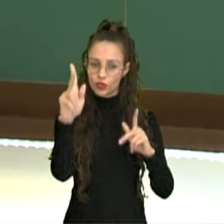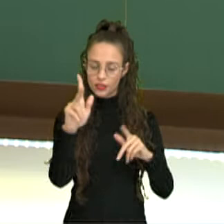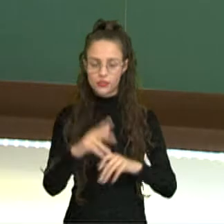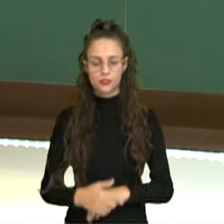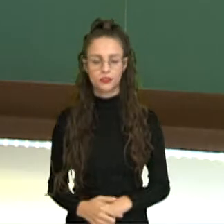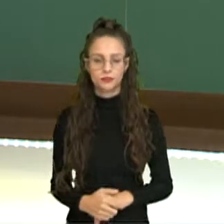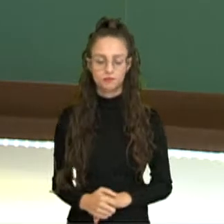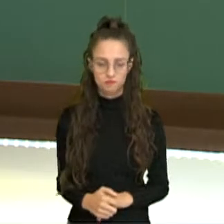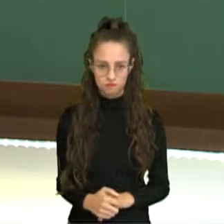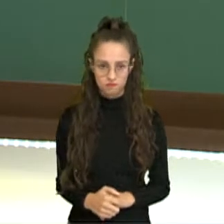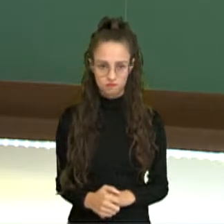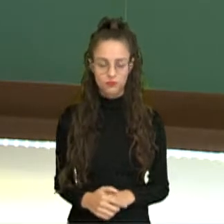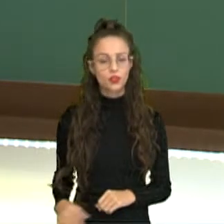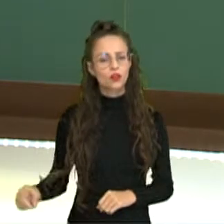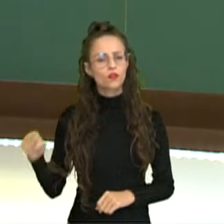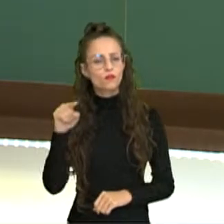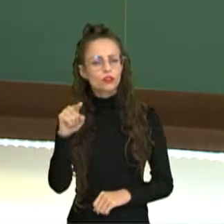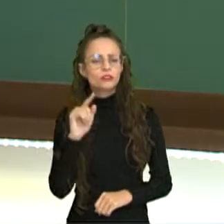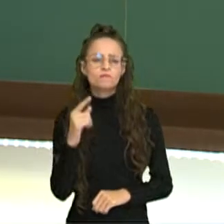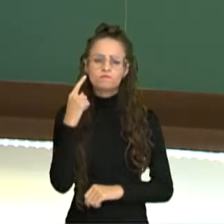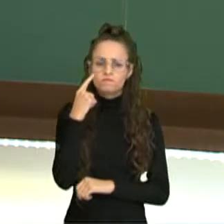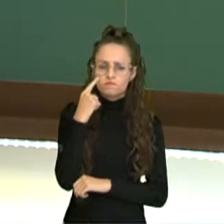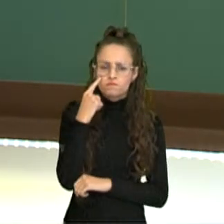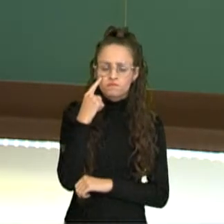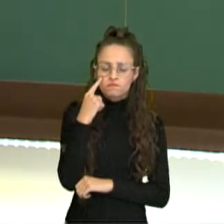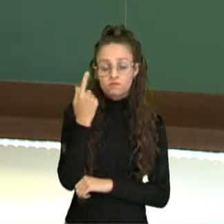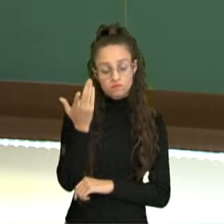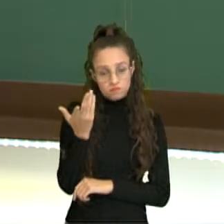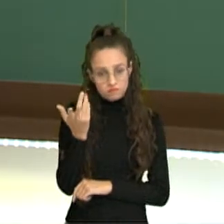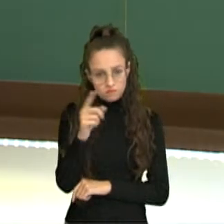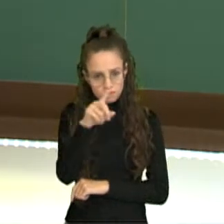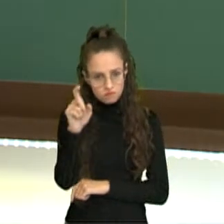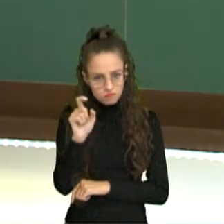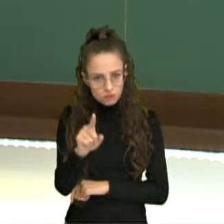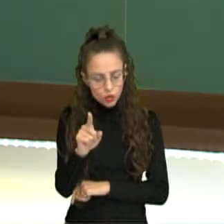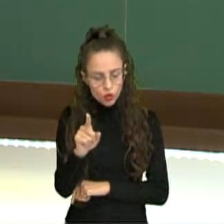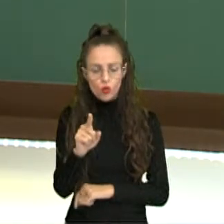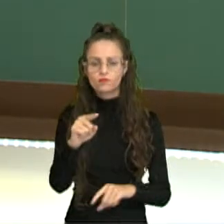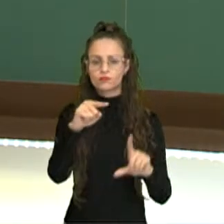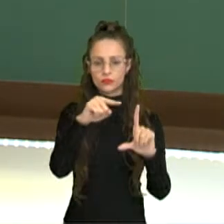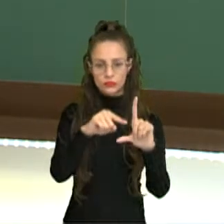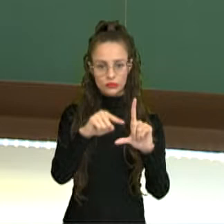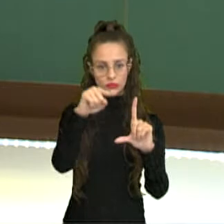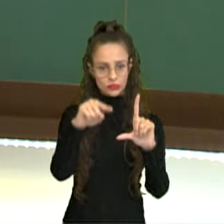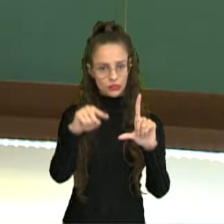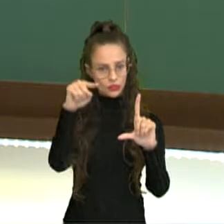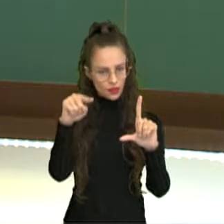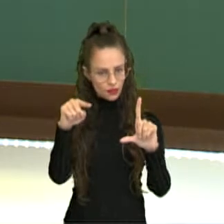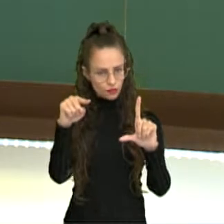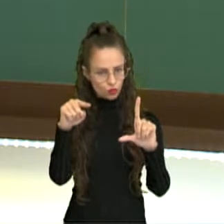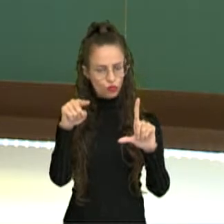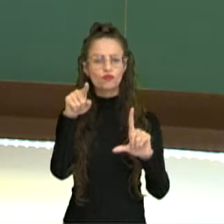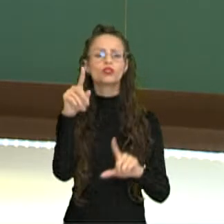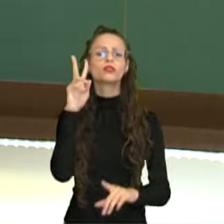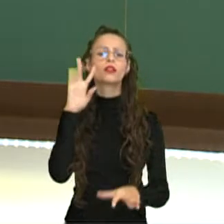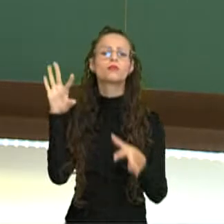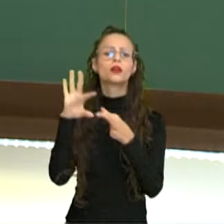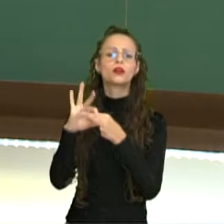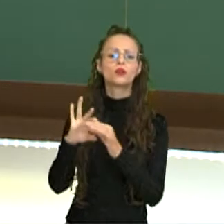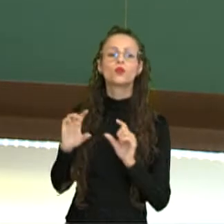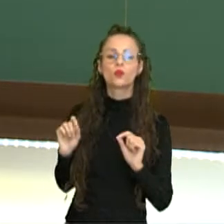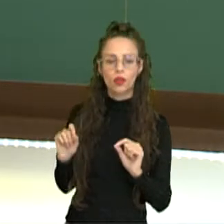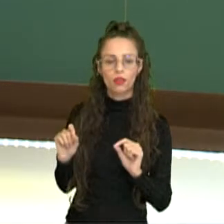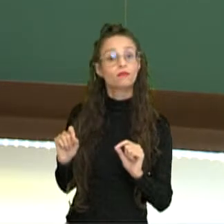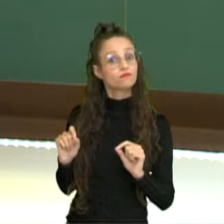Você já se perguntou que quando se fala em gráfico, você lembra do que mesmo?